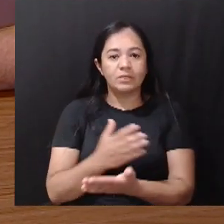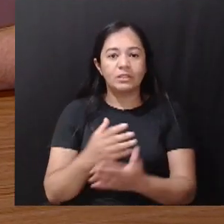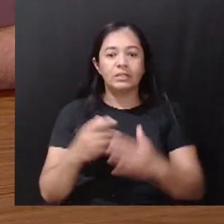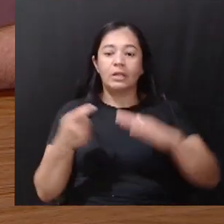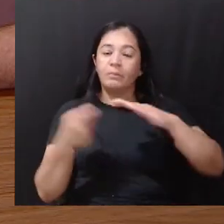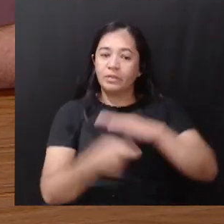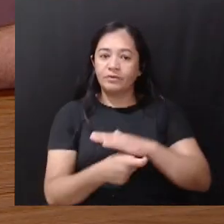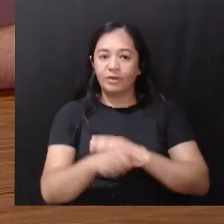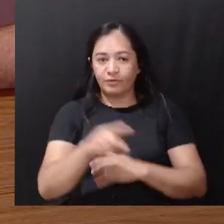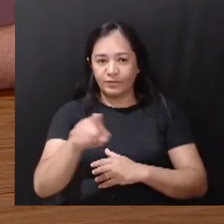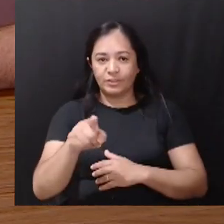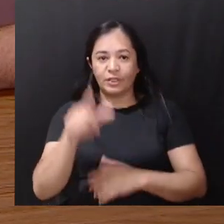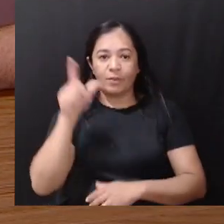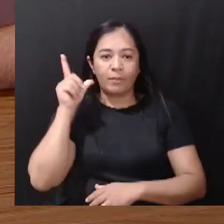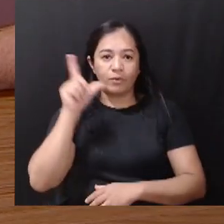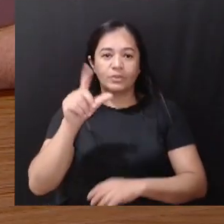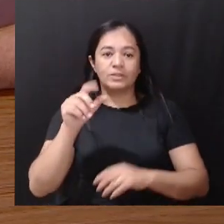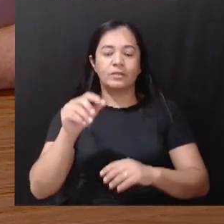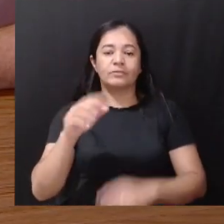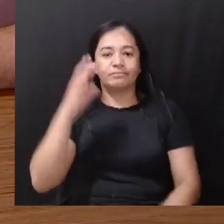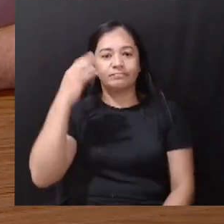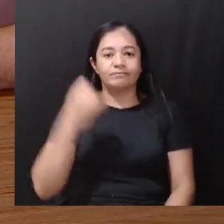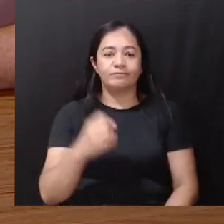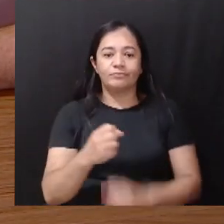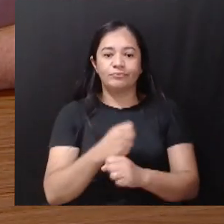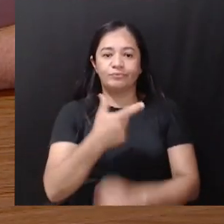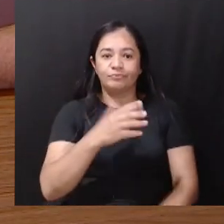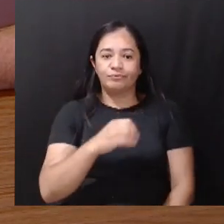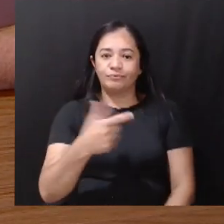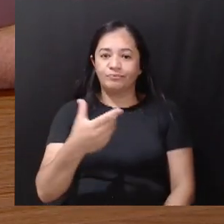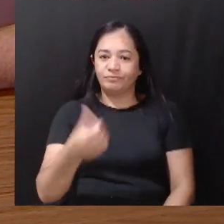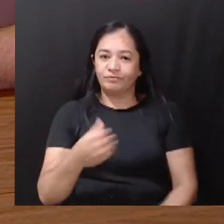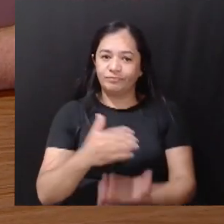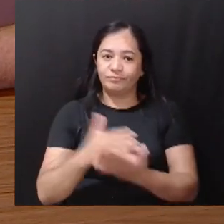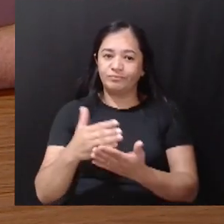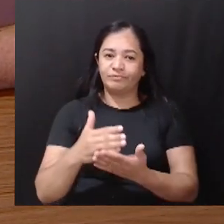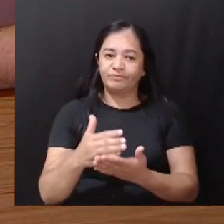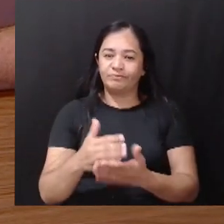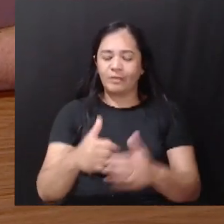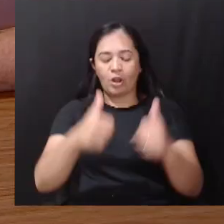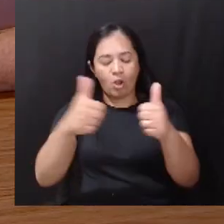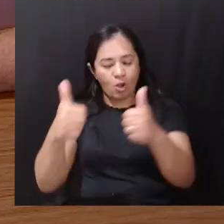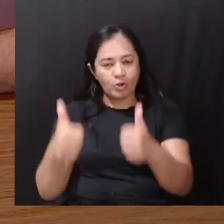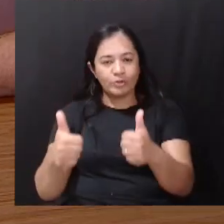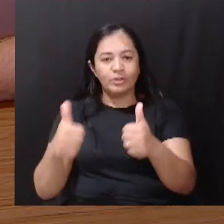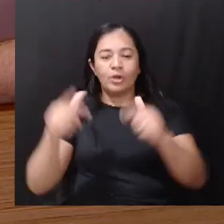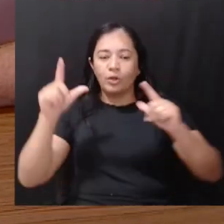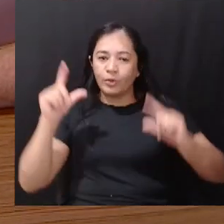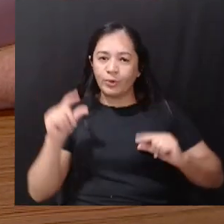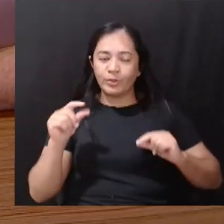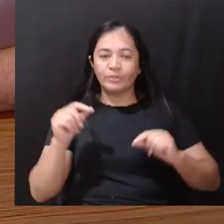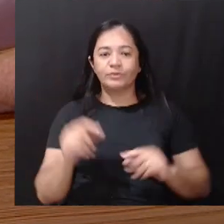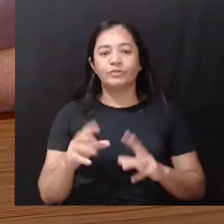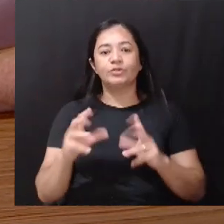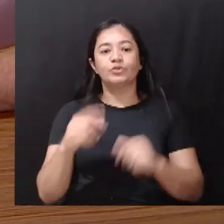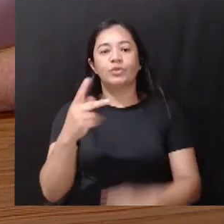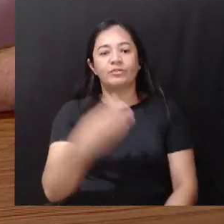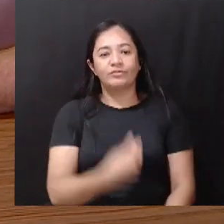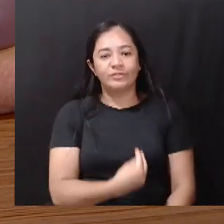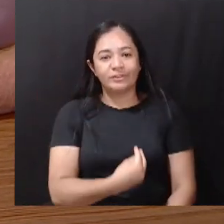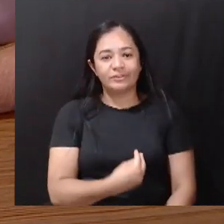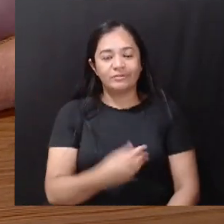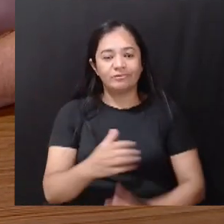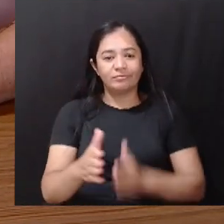e aí sim, você pode ter certeza que seu 2026 vai começar com o pé direito, com fôlego, para que sua vida de fato caminhe muito